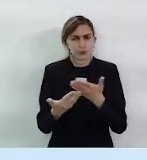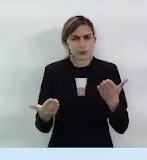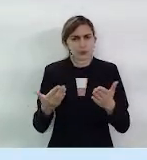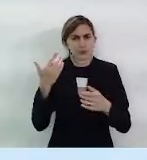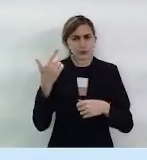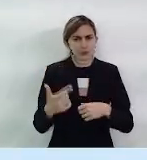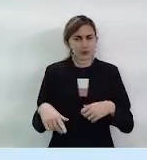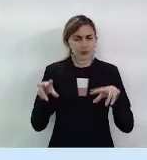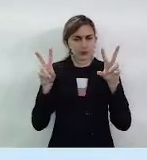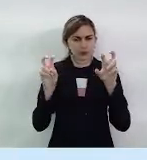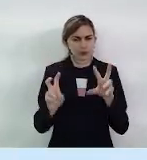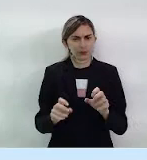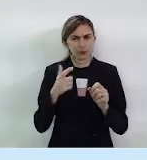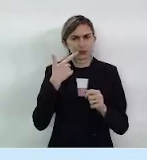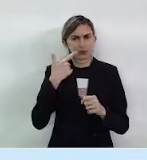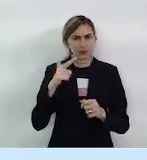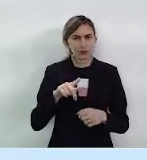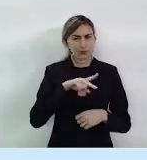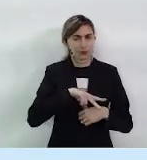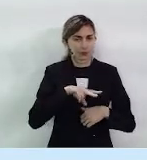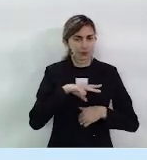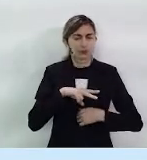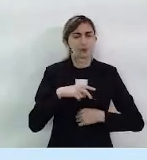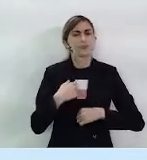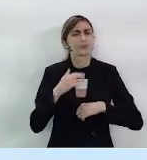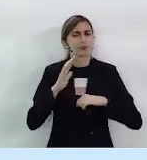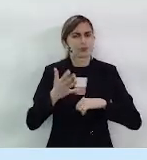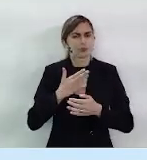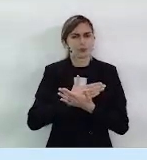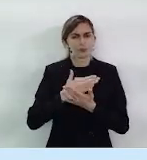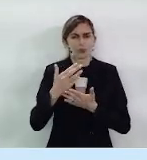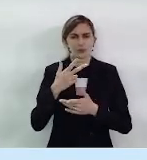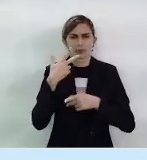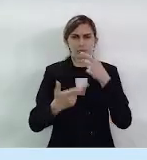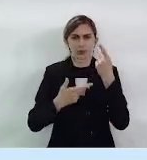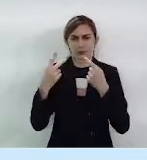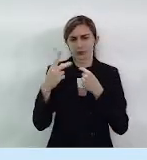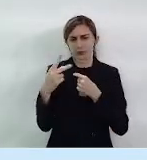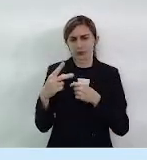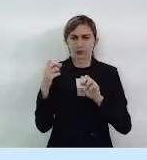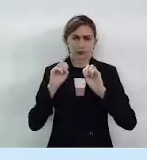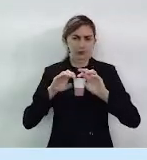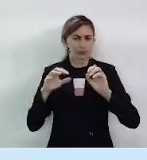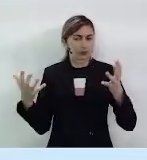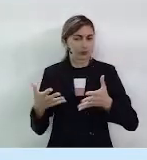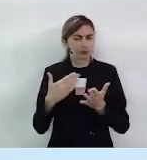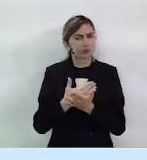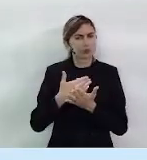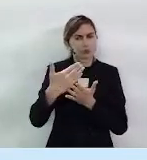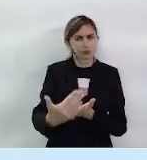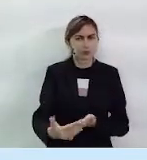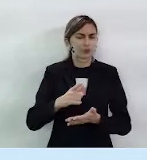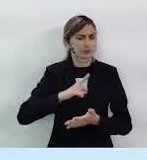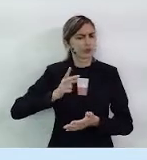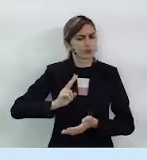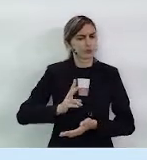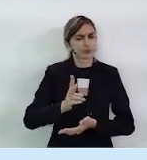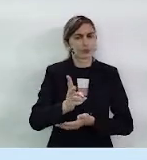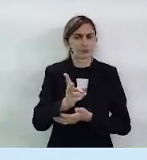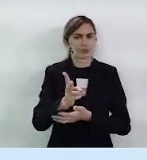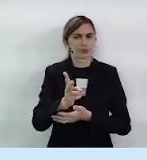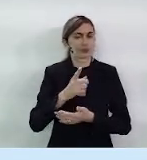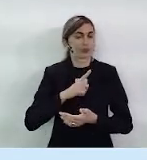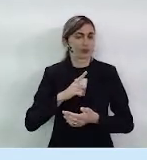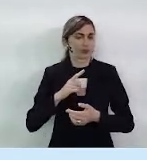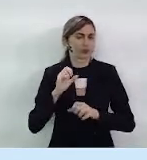mais um conteúdo de língua portuguesa. E eu já começo falando que essa aula de hoje é uma introdução, ela vai ter continuidade. E